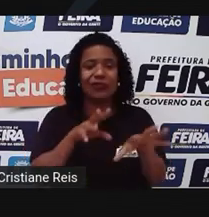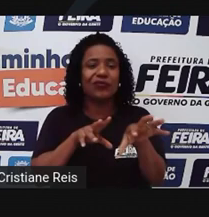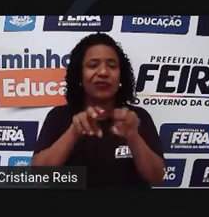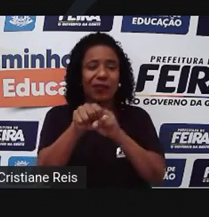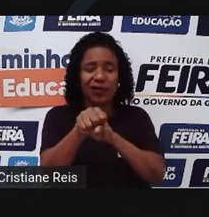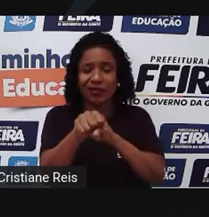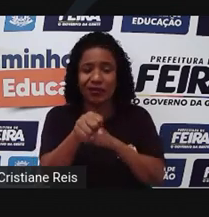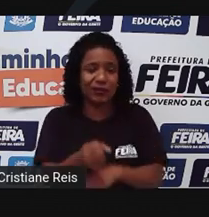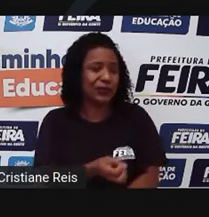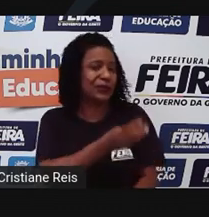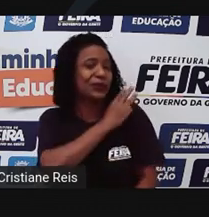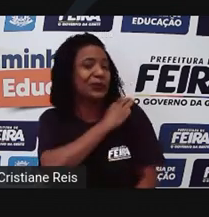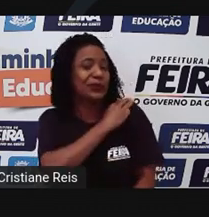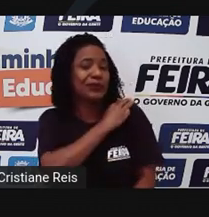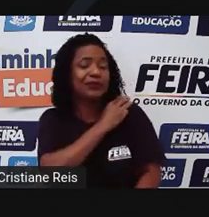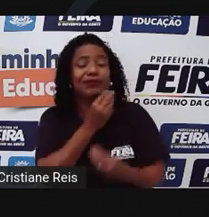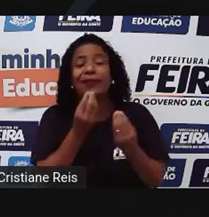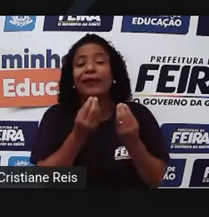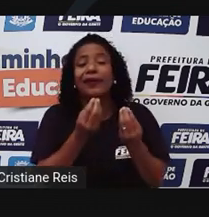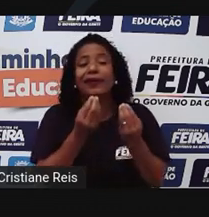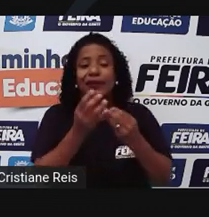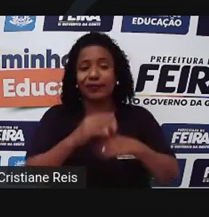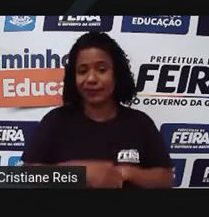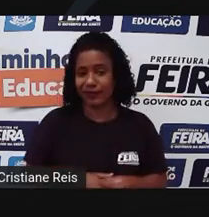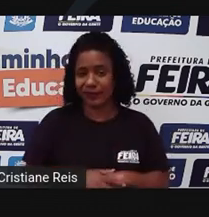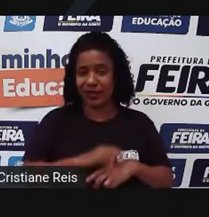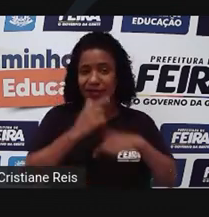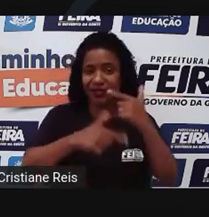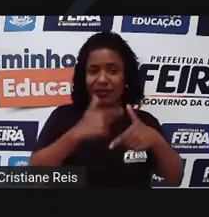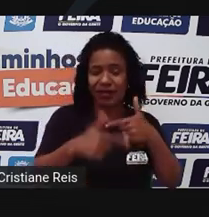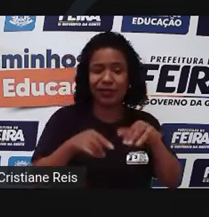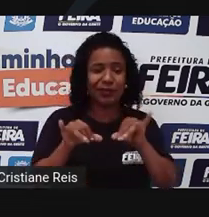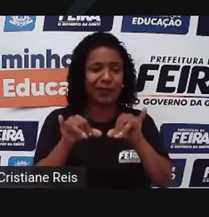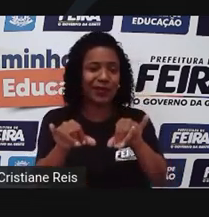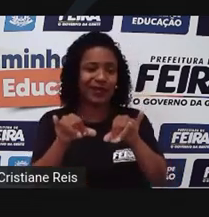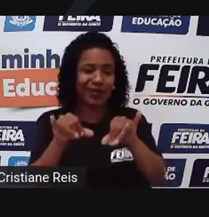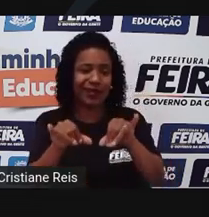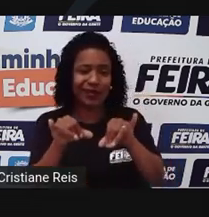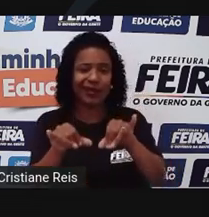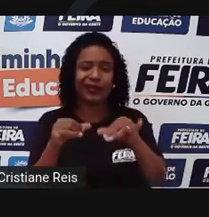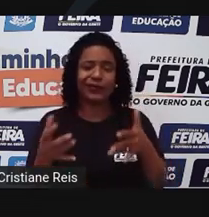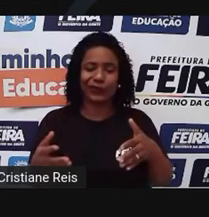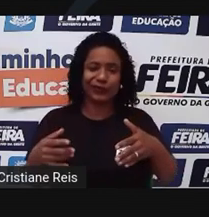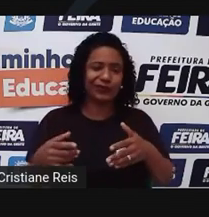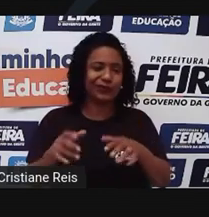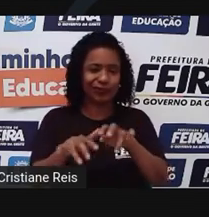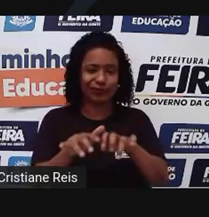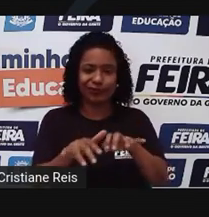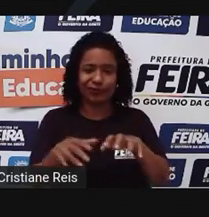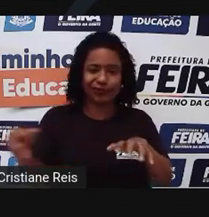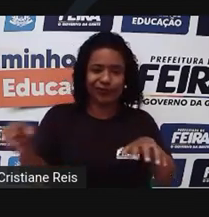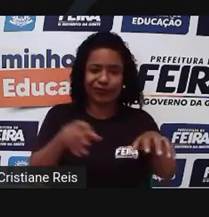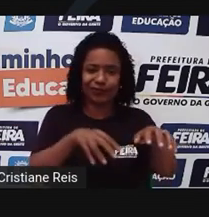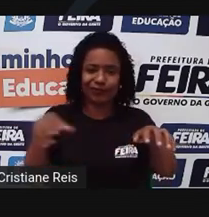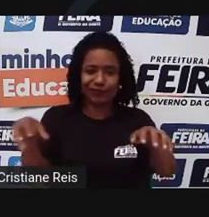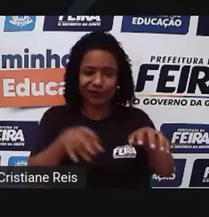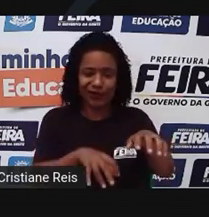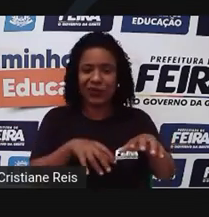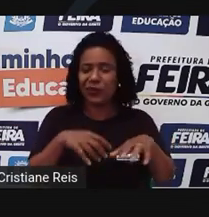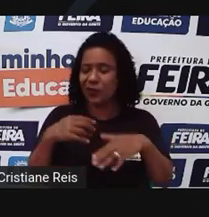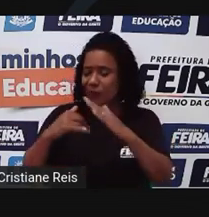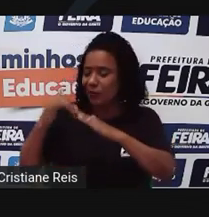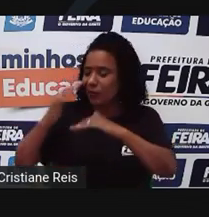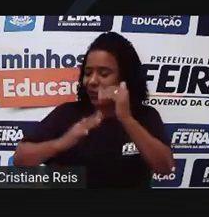ensino médio e vou trabalhar de... caixa de supermercado ou alguma profissão que não